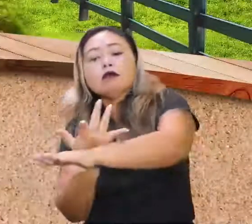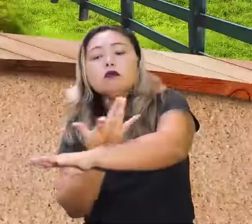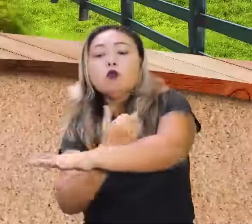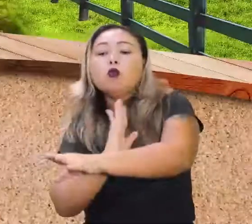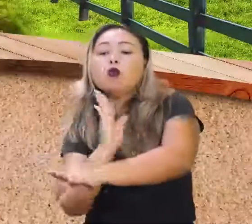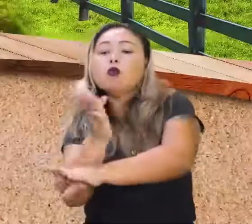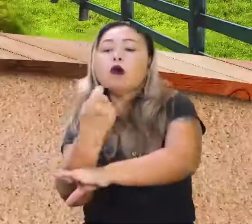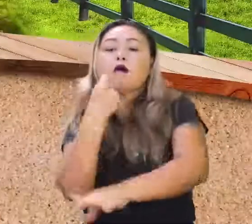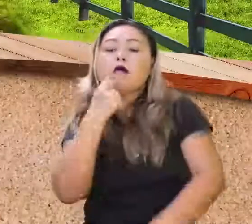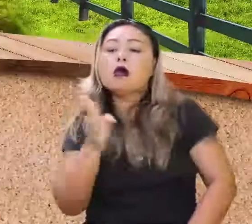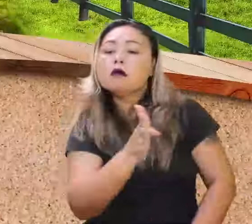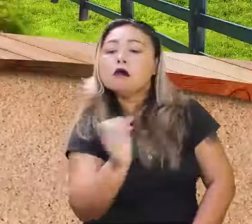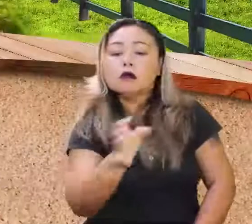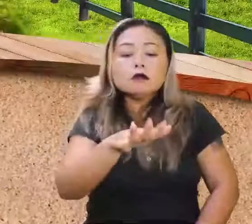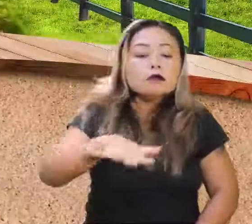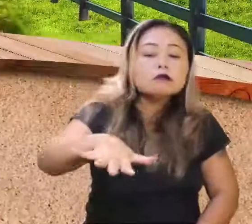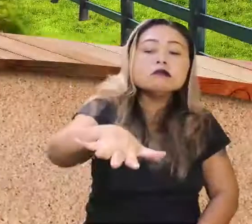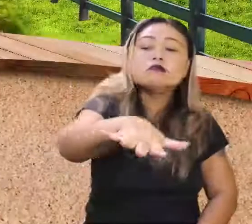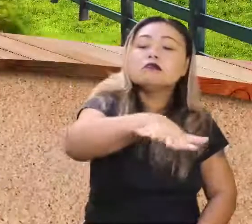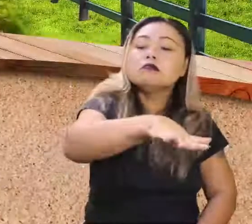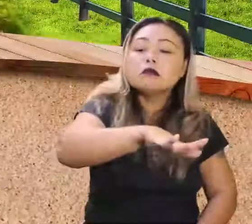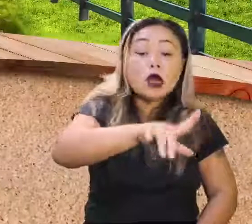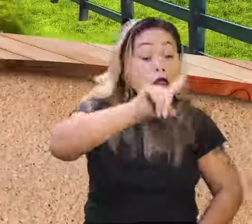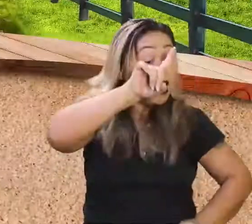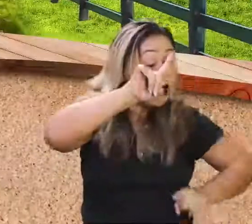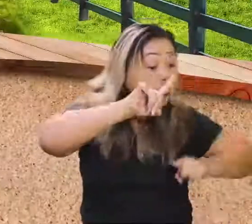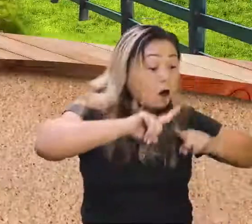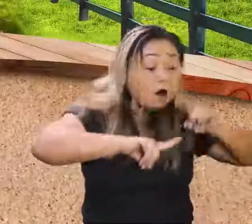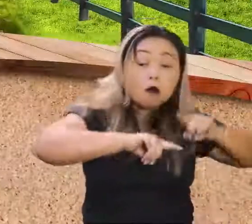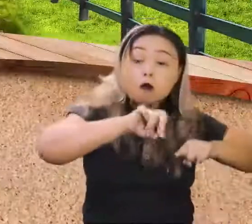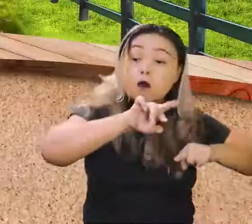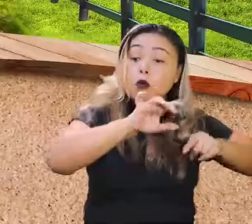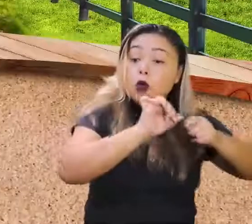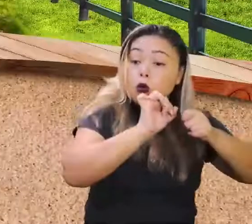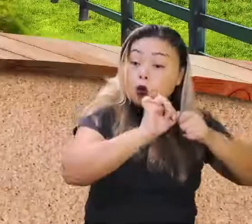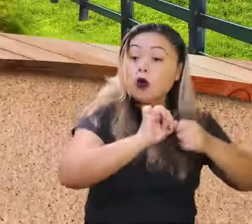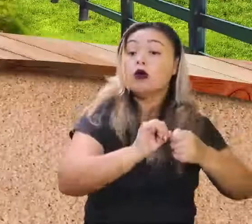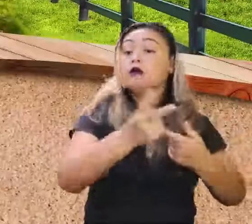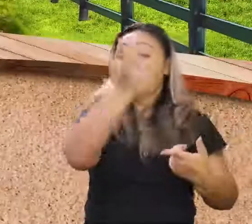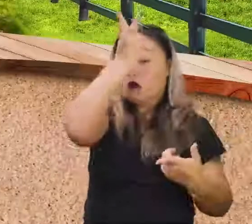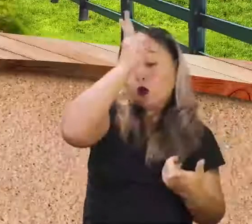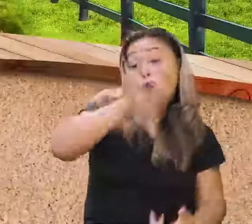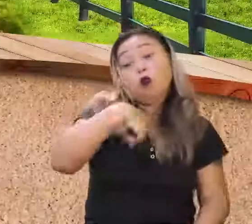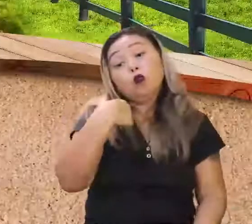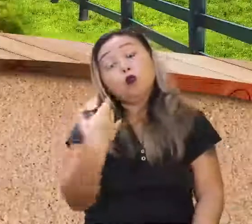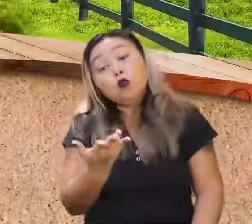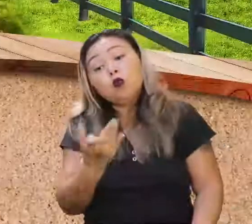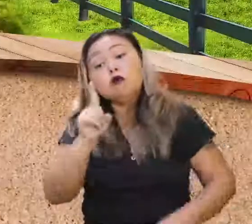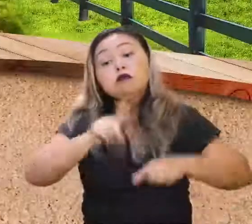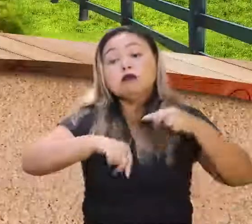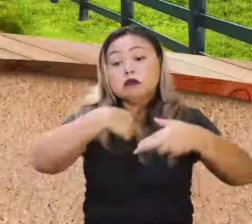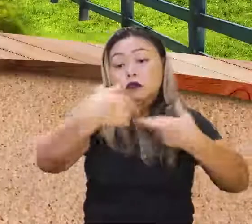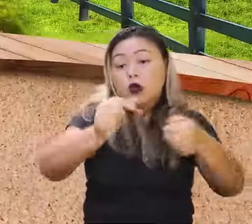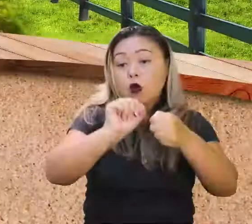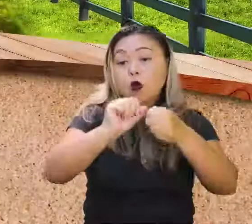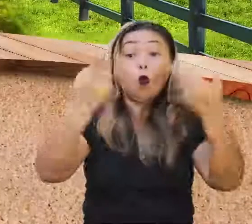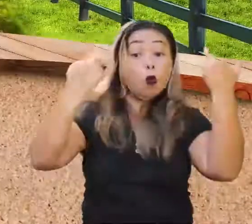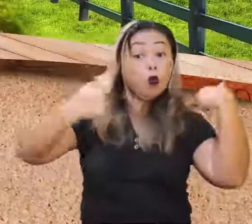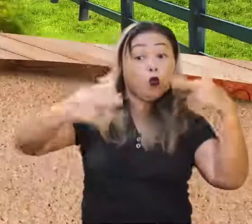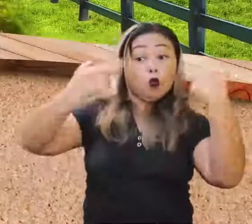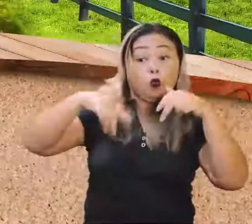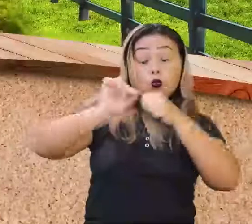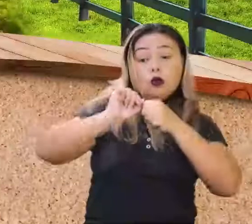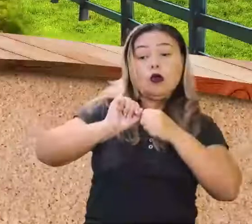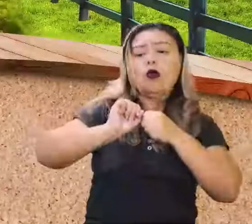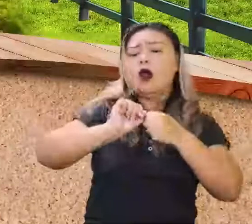na piscicultura, que nós vamos ver que do produto da atividade da caprinocultura ou do produto da atividade da